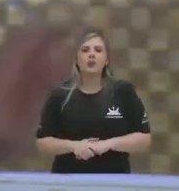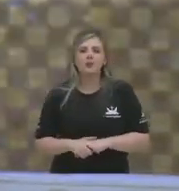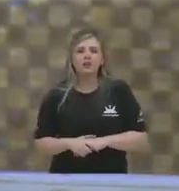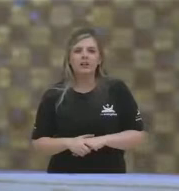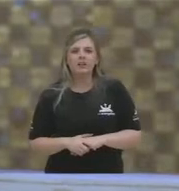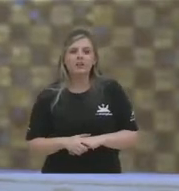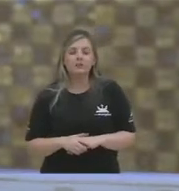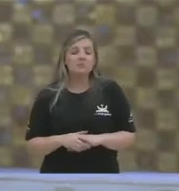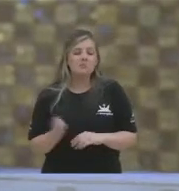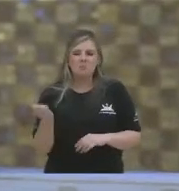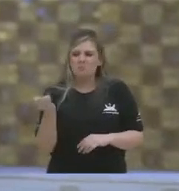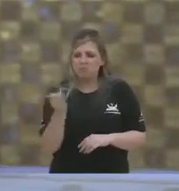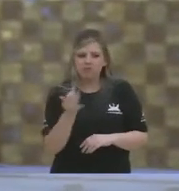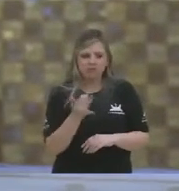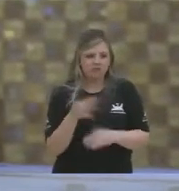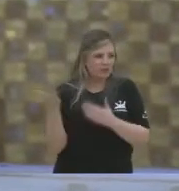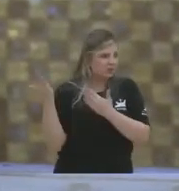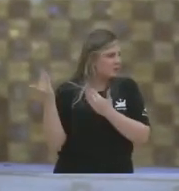que têm.